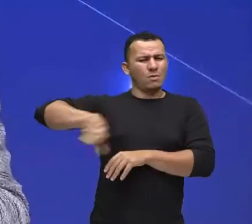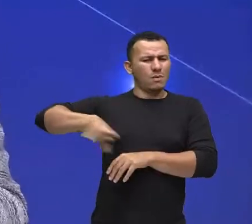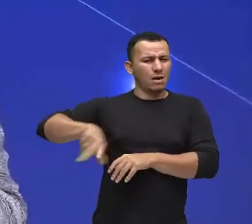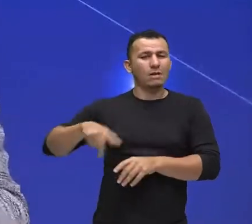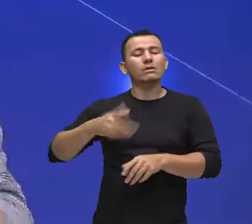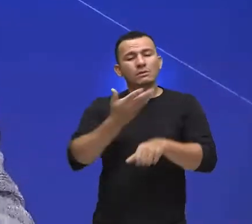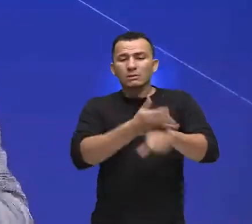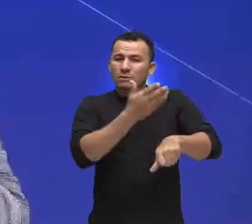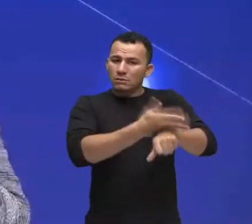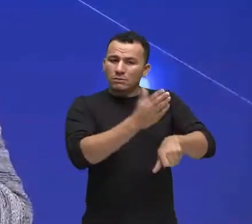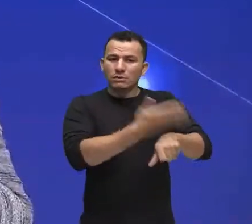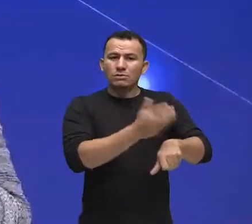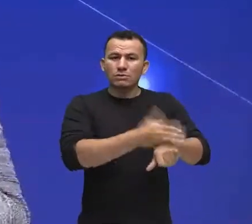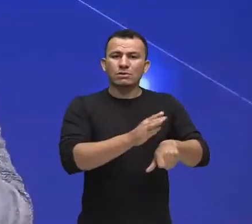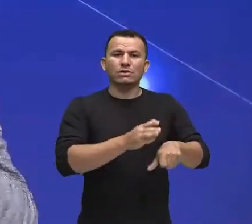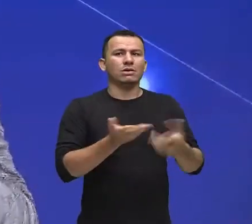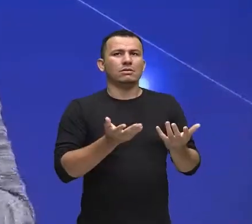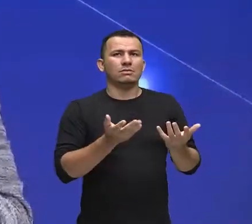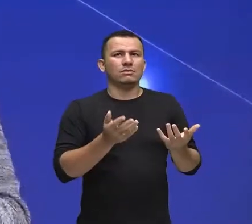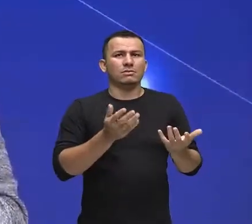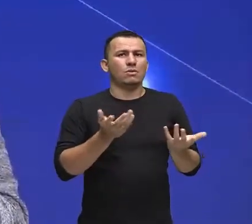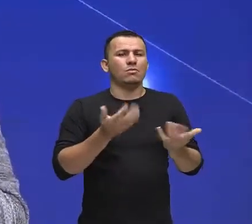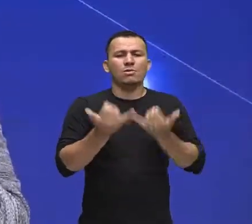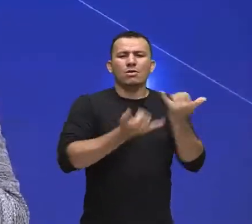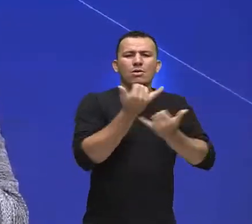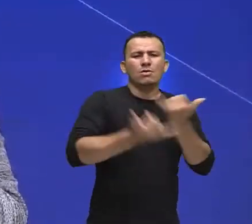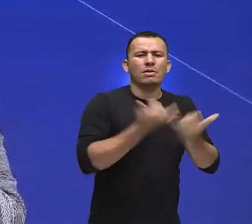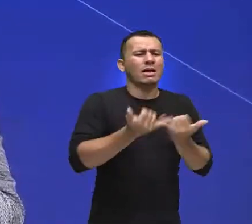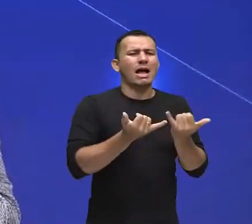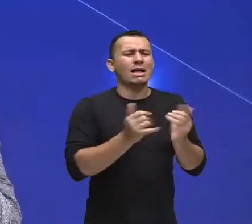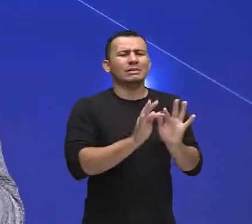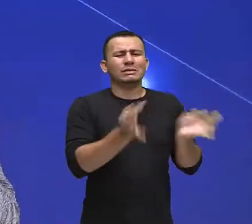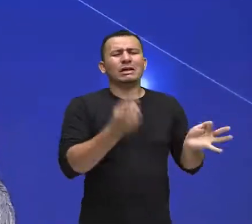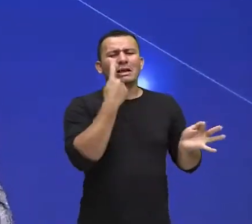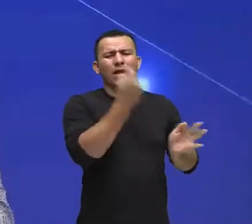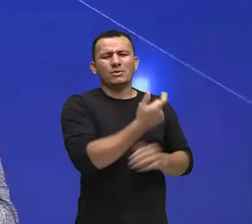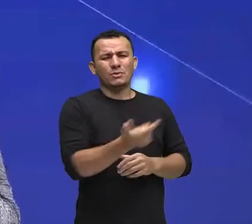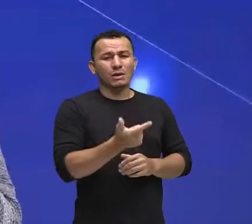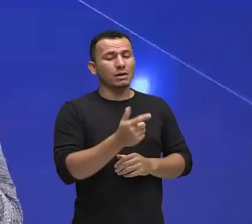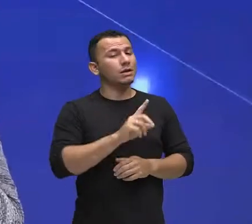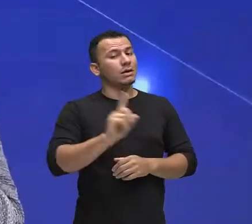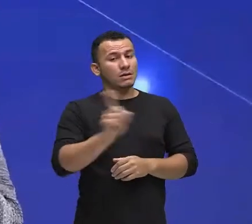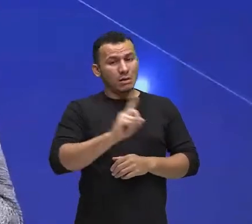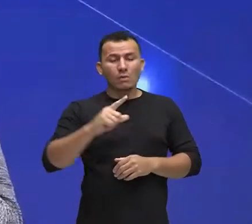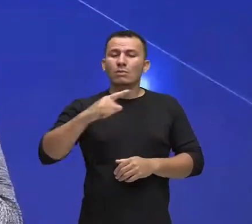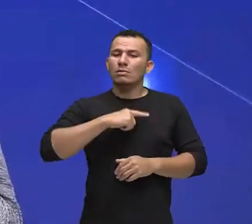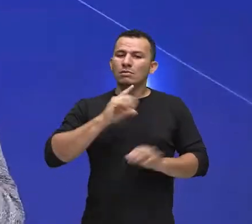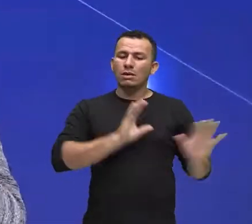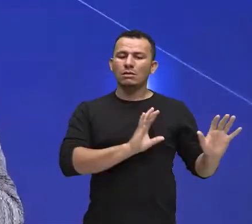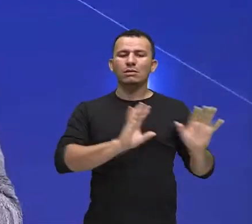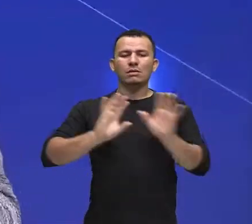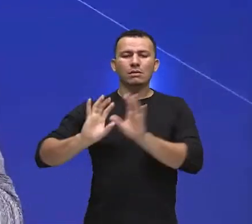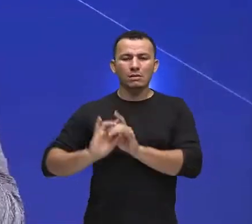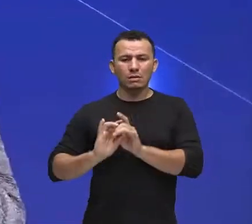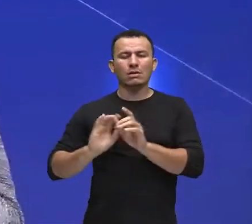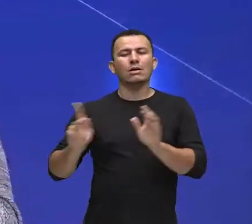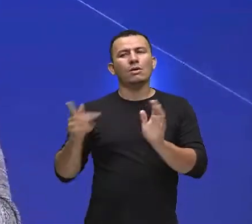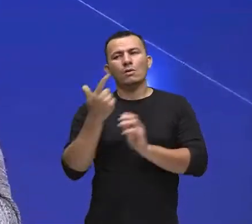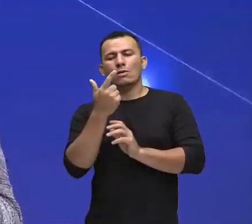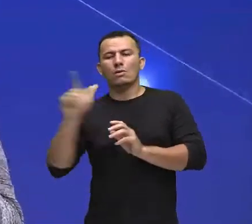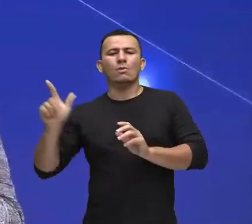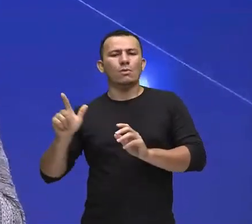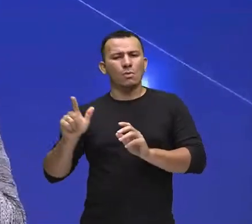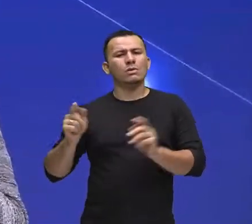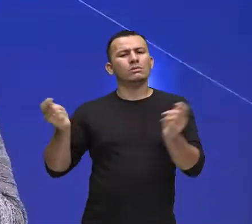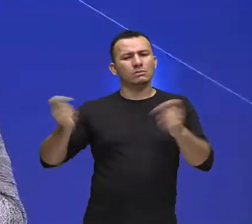a prática esportiva pela prática esportiva, ou brincar pelo brincar, mas sempre linkando, sempre associando as outras